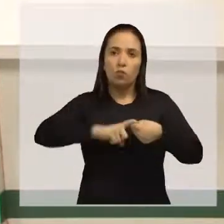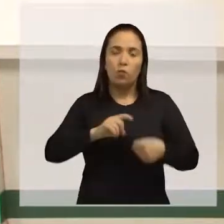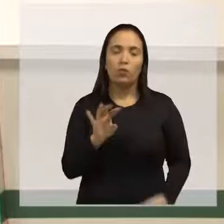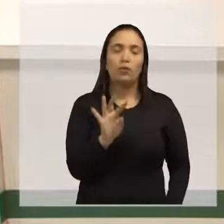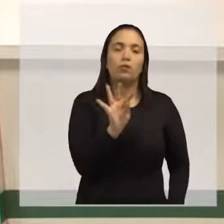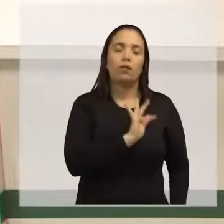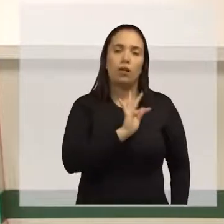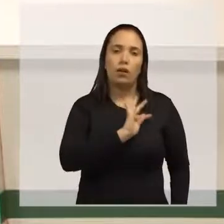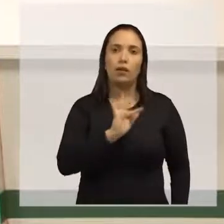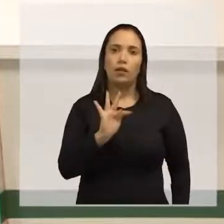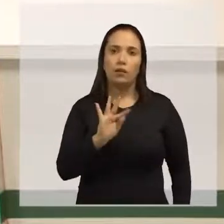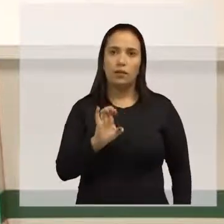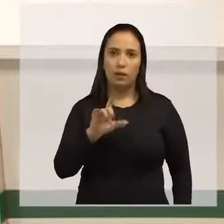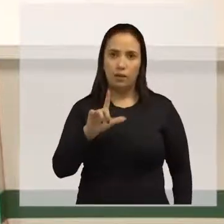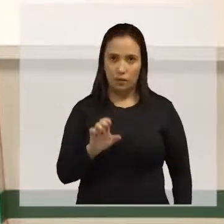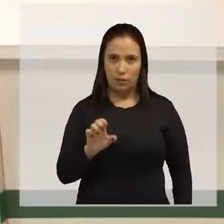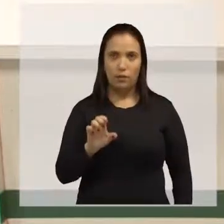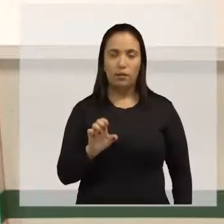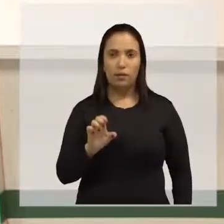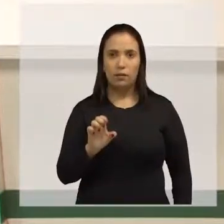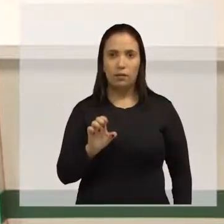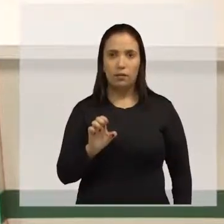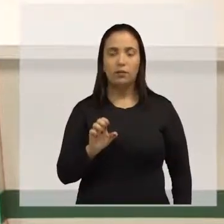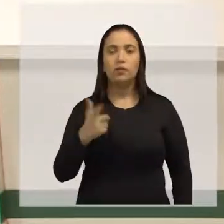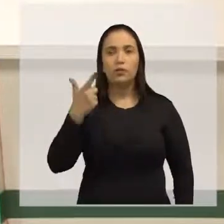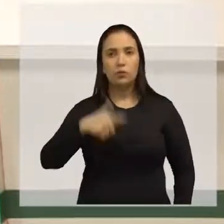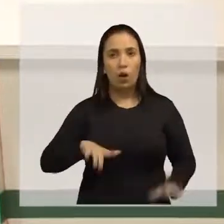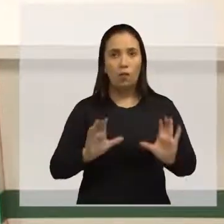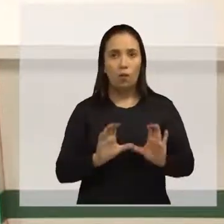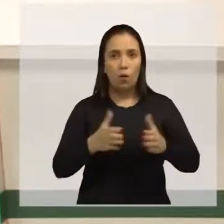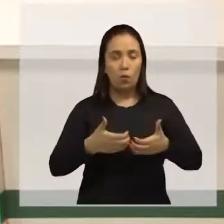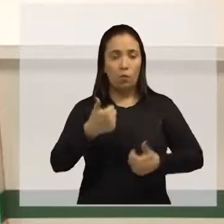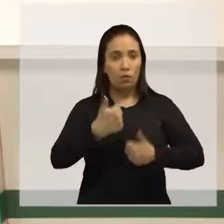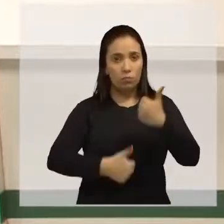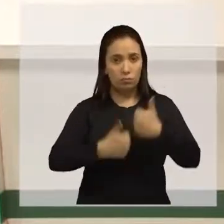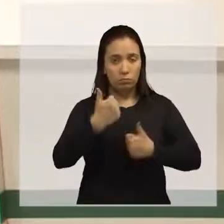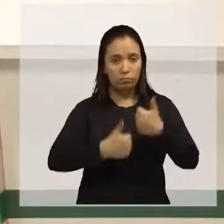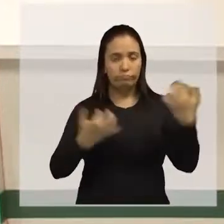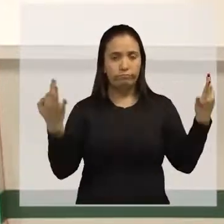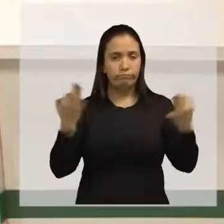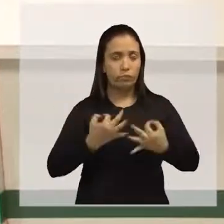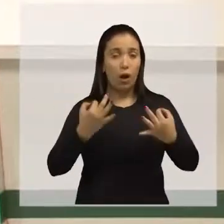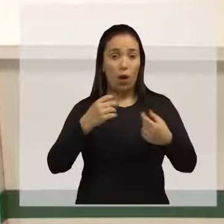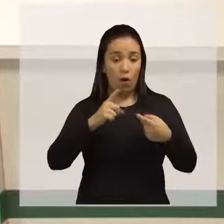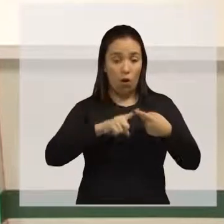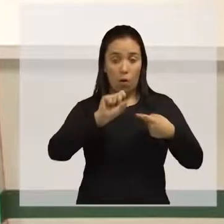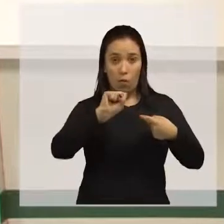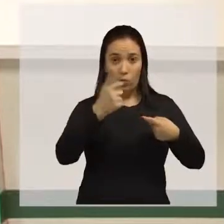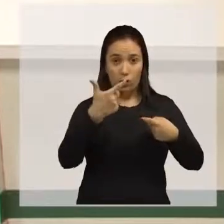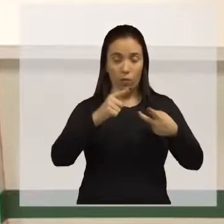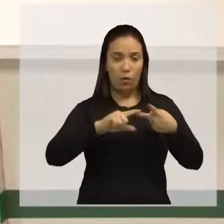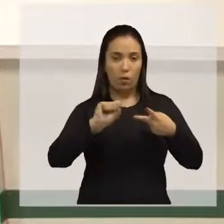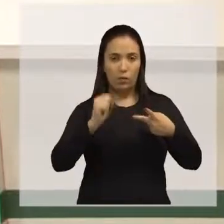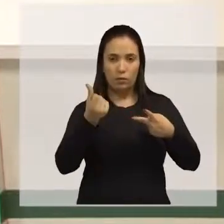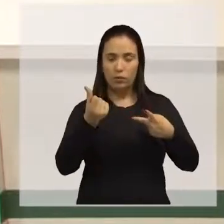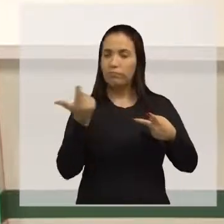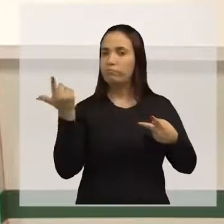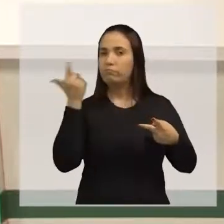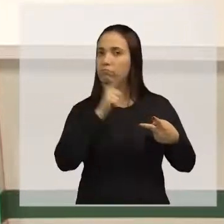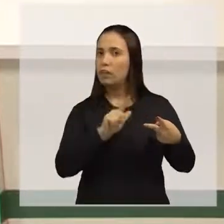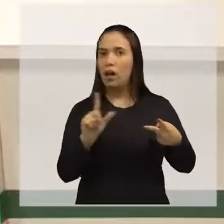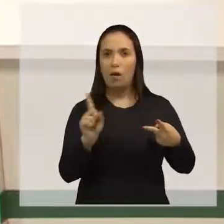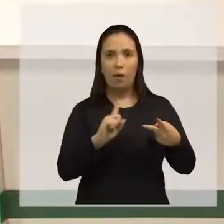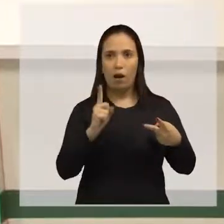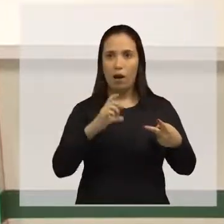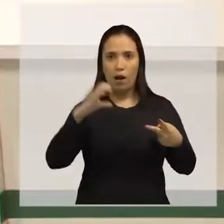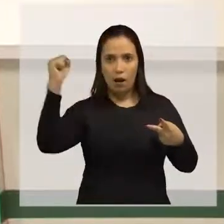no México. Tele de novo faz um time espetacular. 82 e 86 não ganharam nada. Mas duas